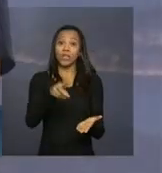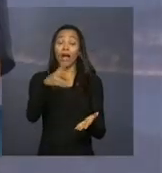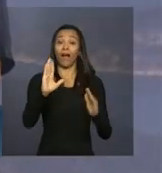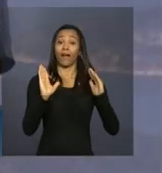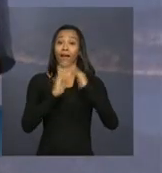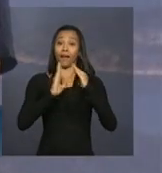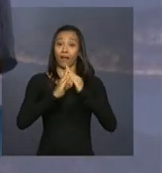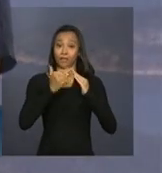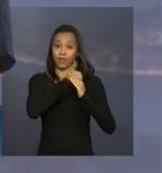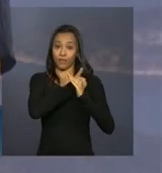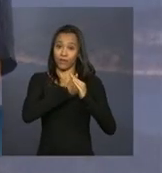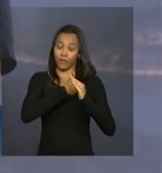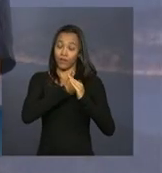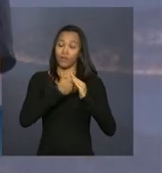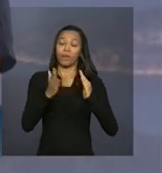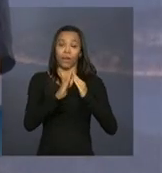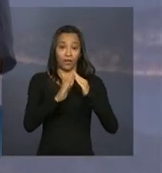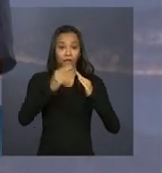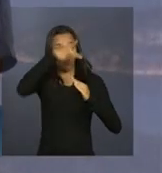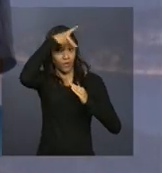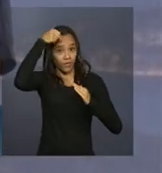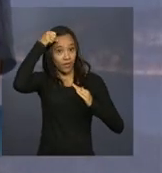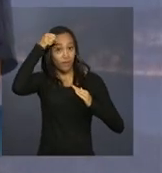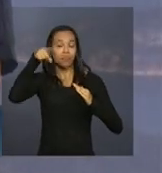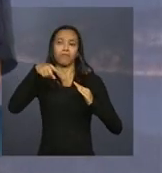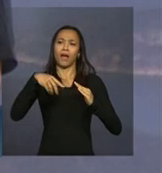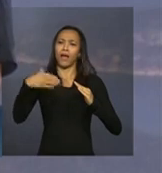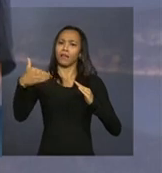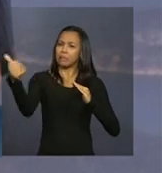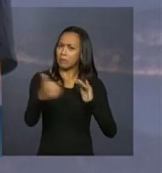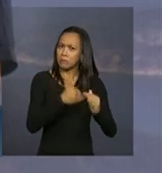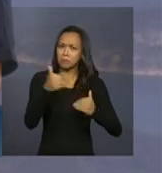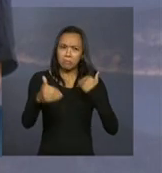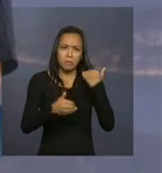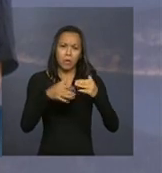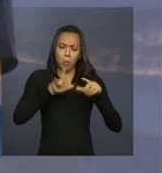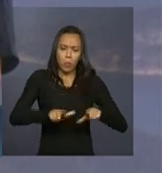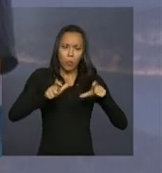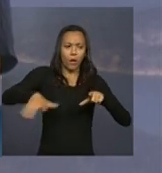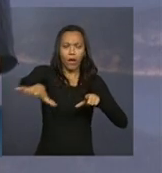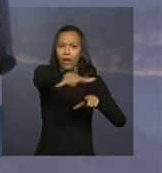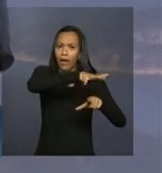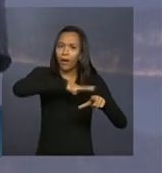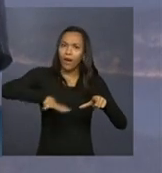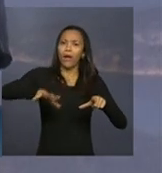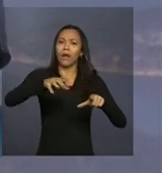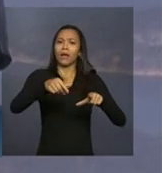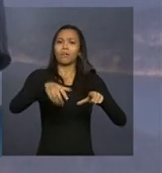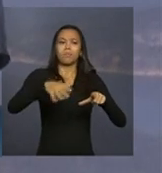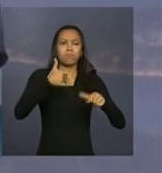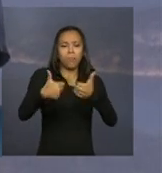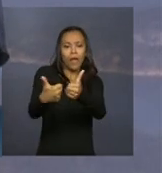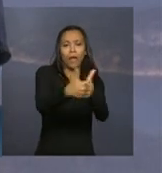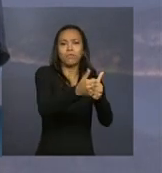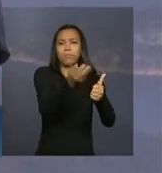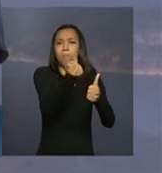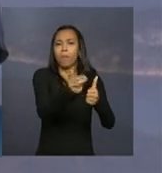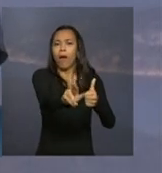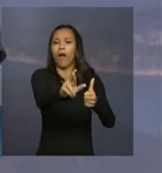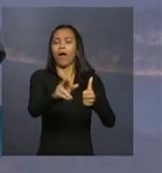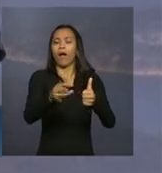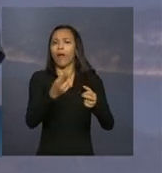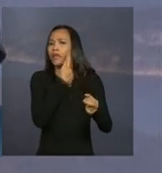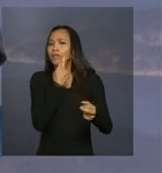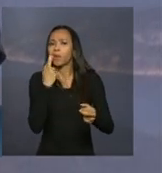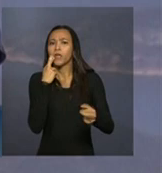mais frequentar, eu não tenho dúvida nenhuma, né, com uma área de samba maravilhosa, com bar, com restaurante. Ali